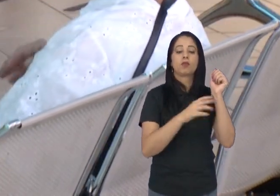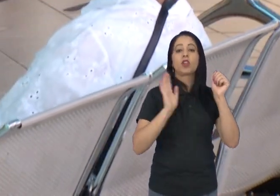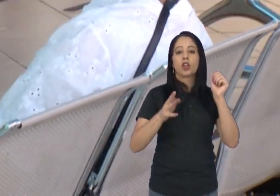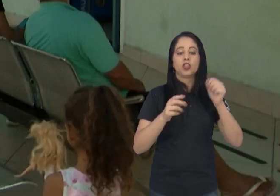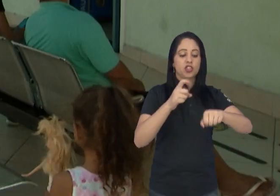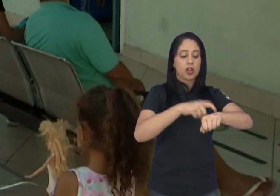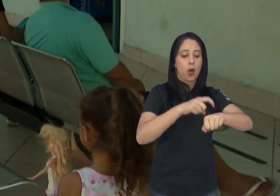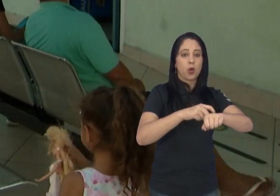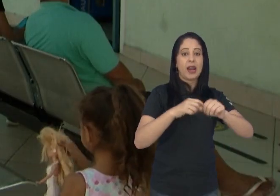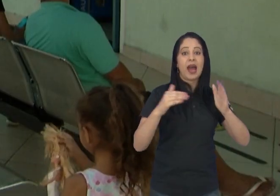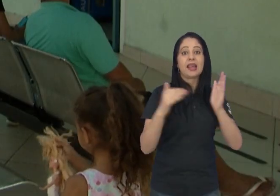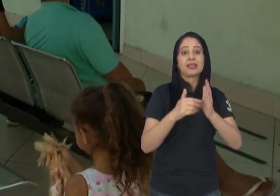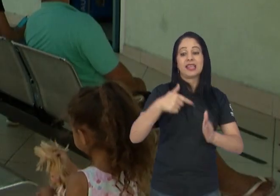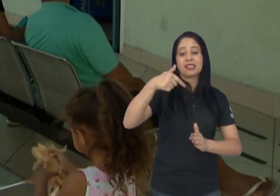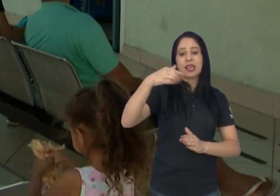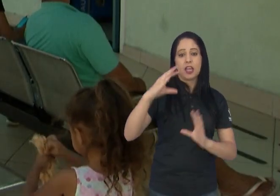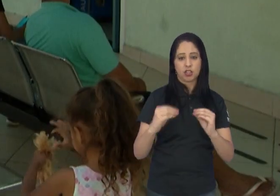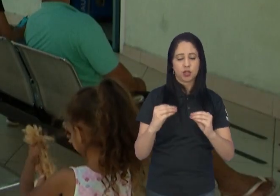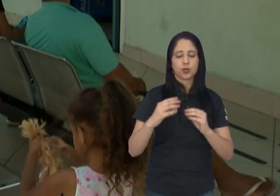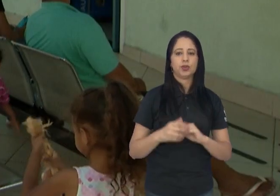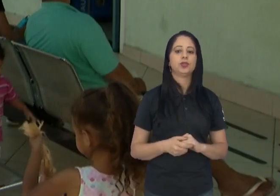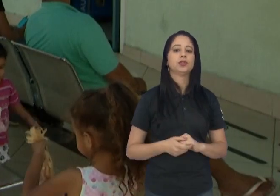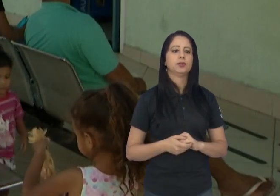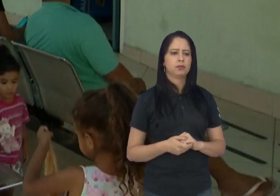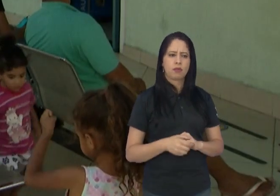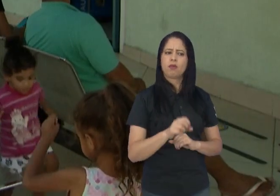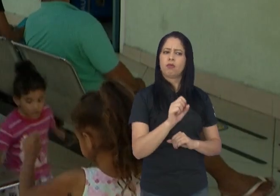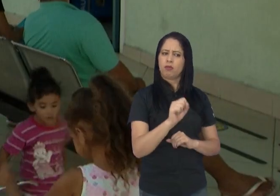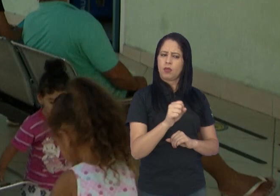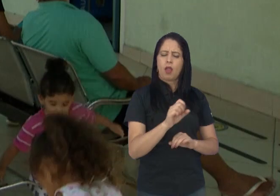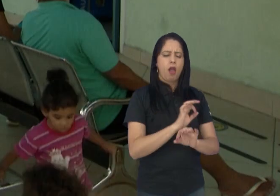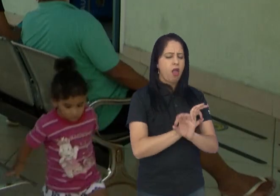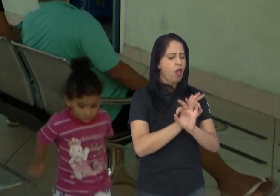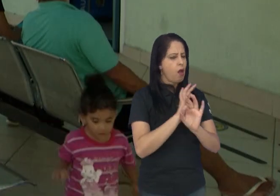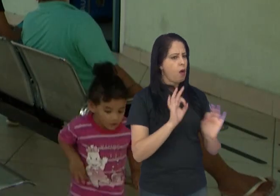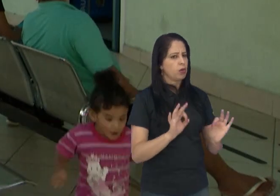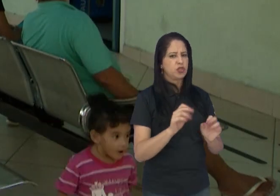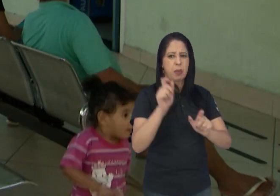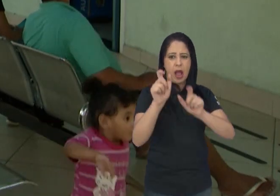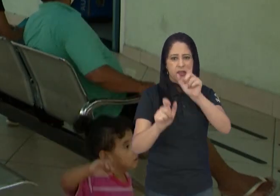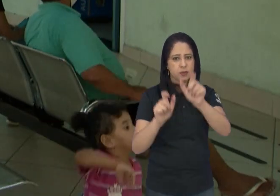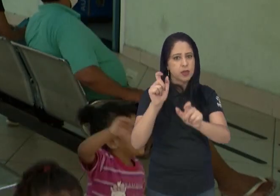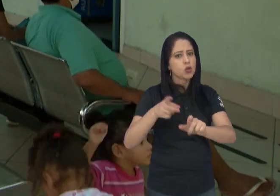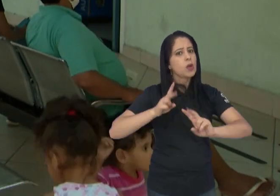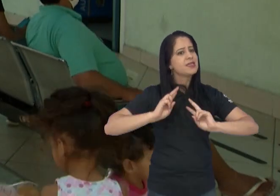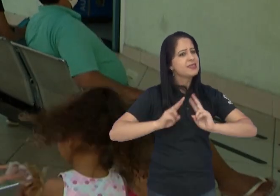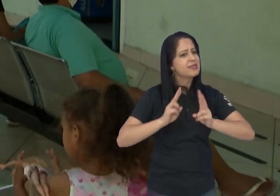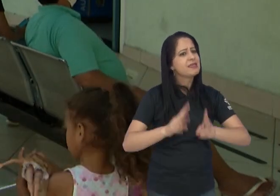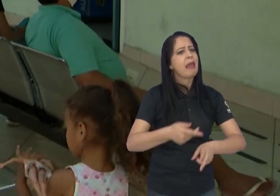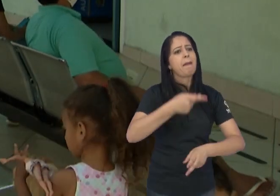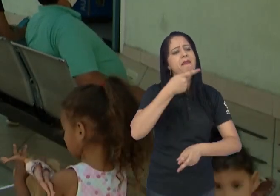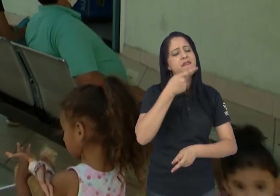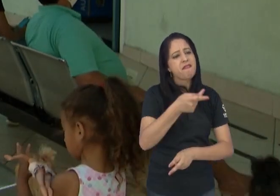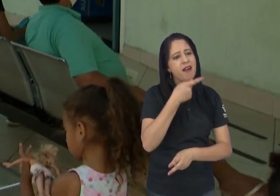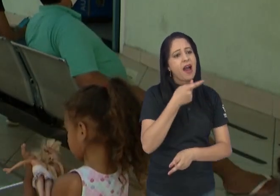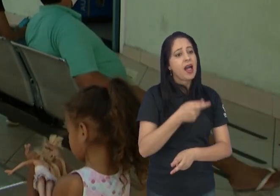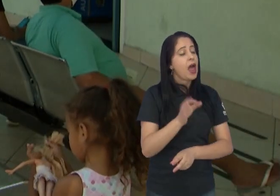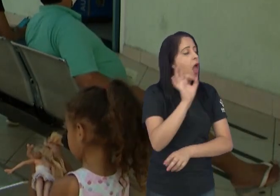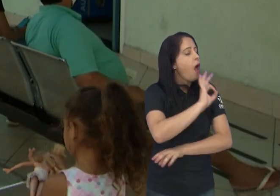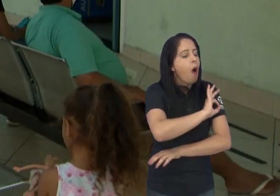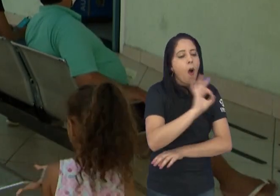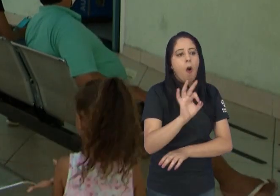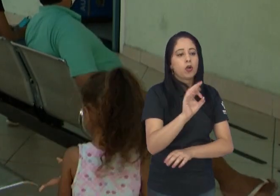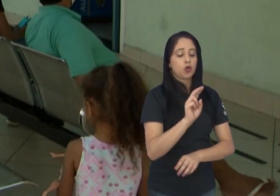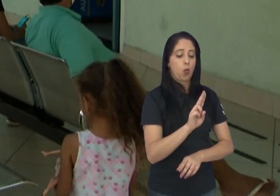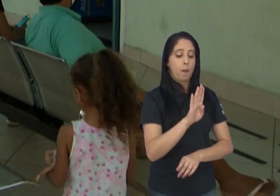da noite. Faz toda a diferença. Muitos munícipes falam que é ótimo ter a unidade funcionando até às